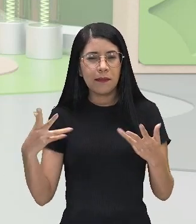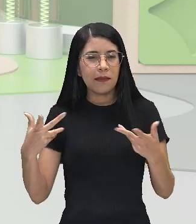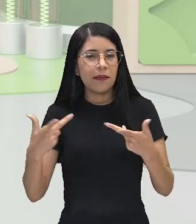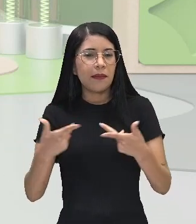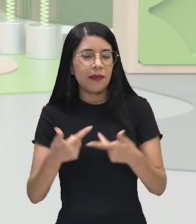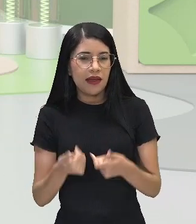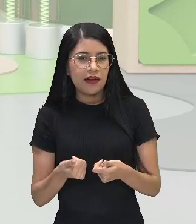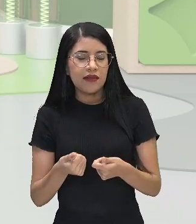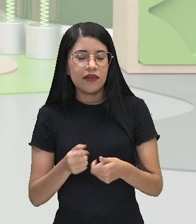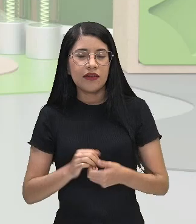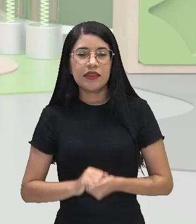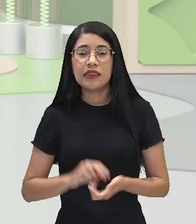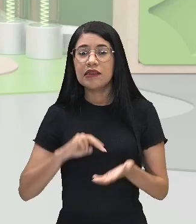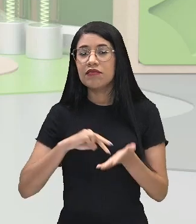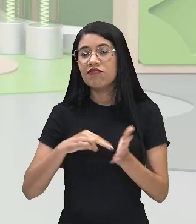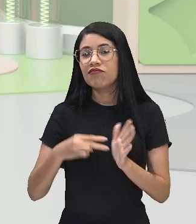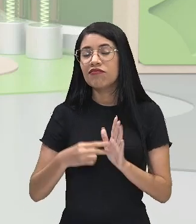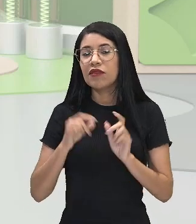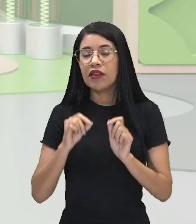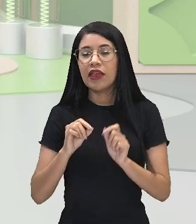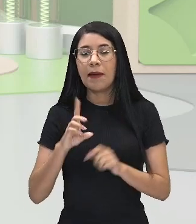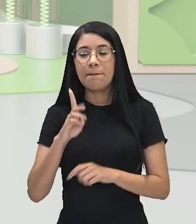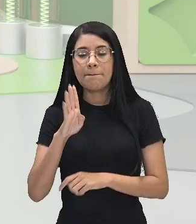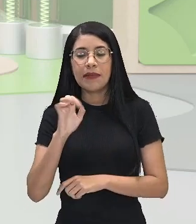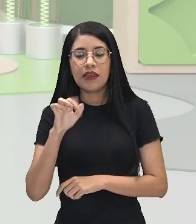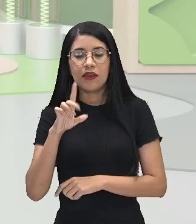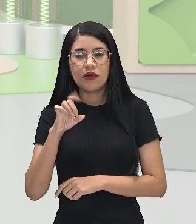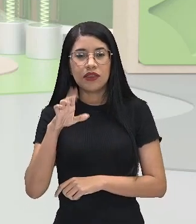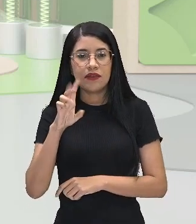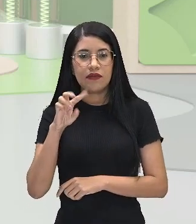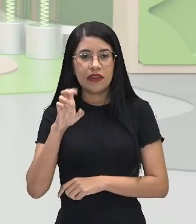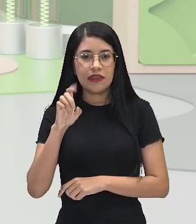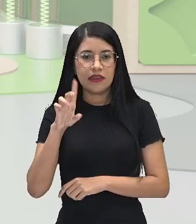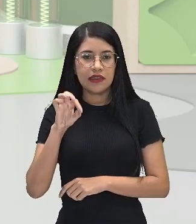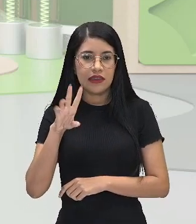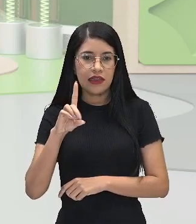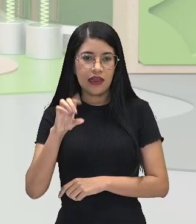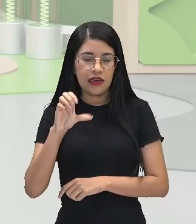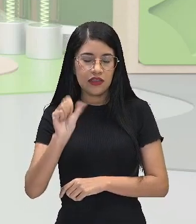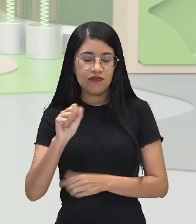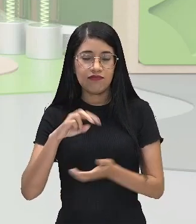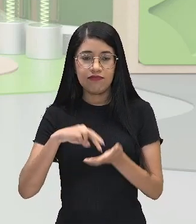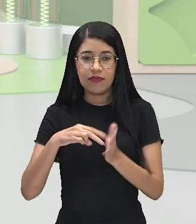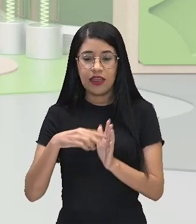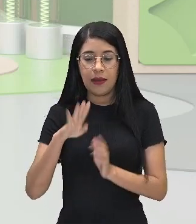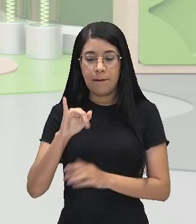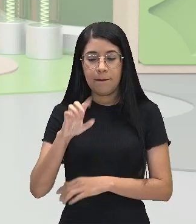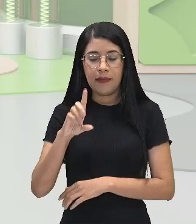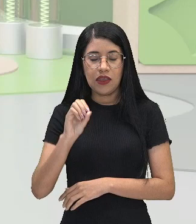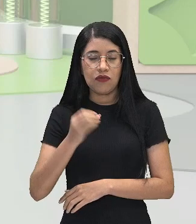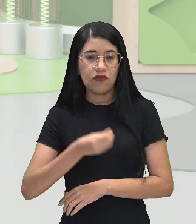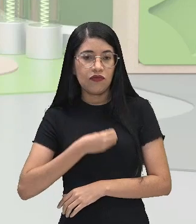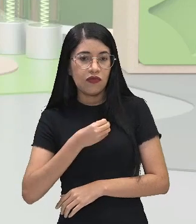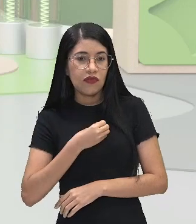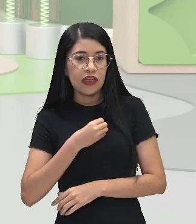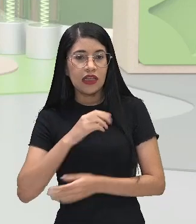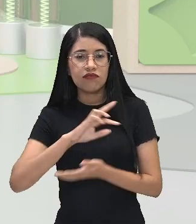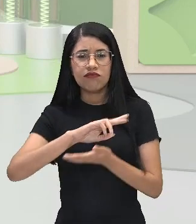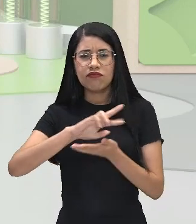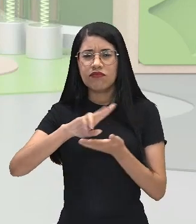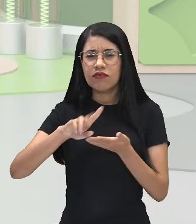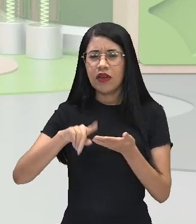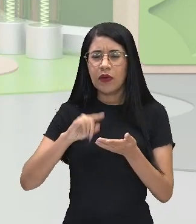excepcional. O que significa a biodiversidade? Gente, bio significa vida e diversidade